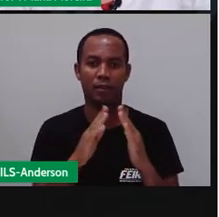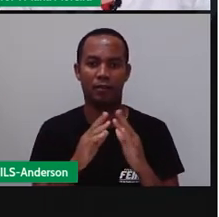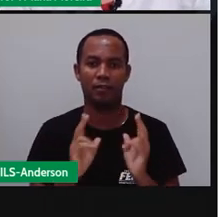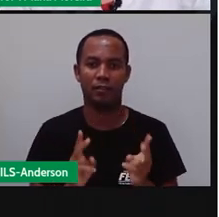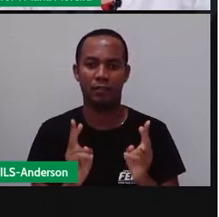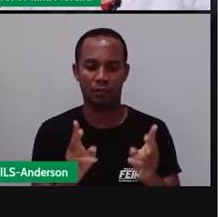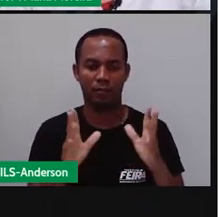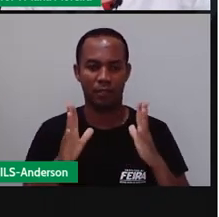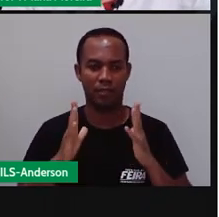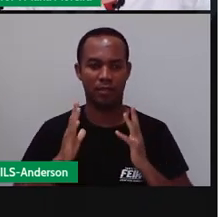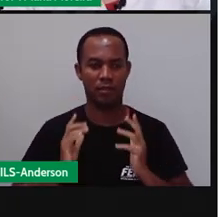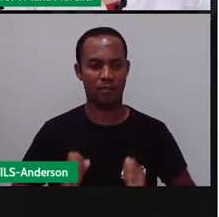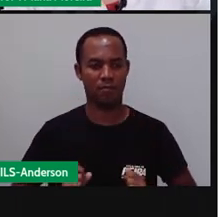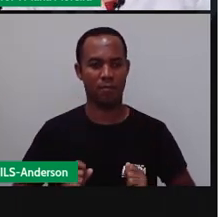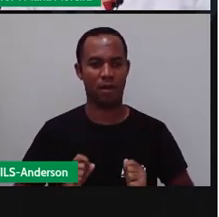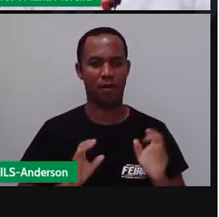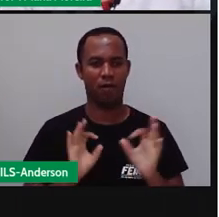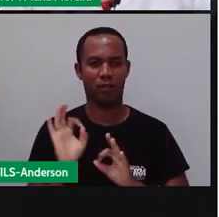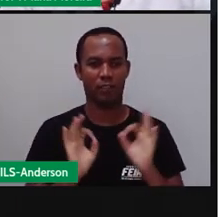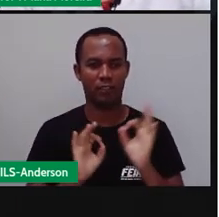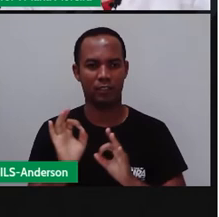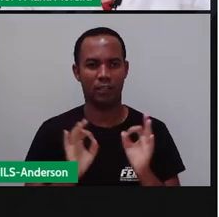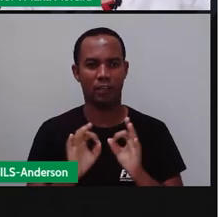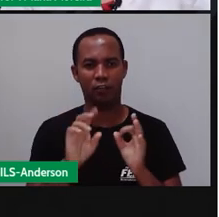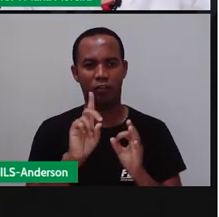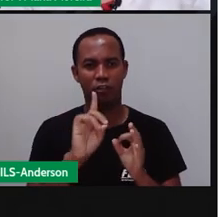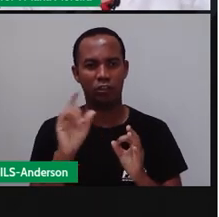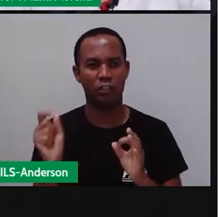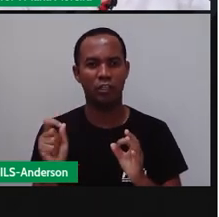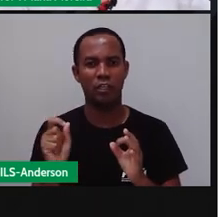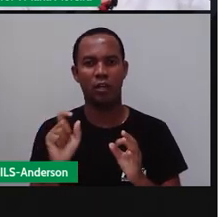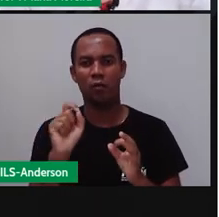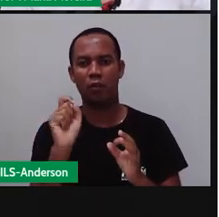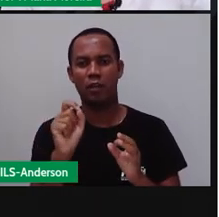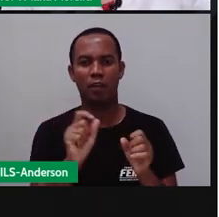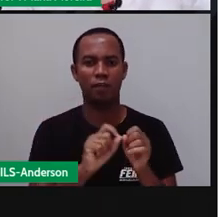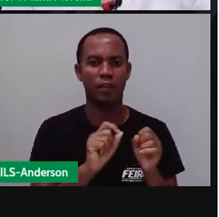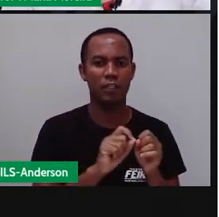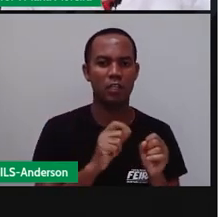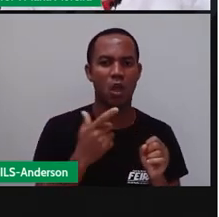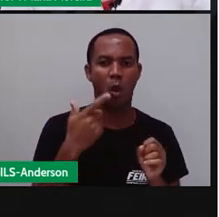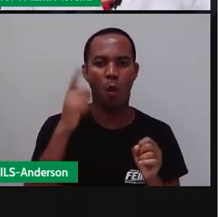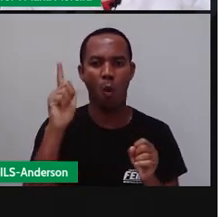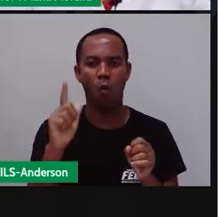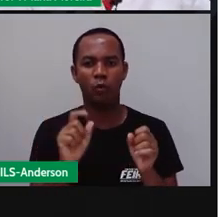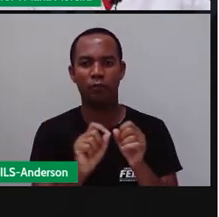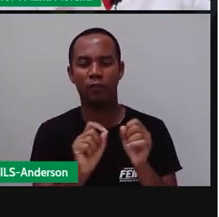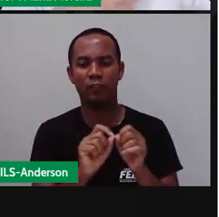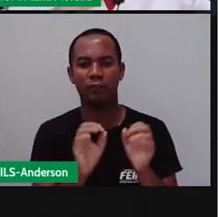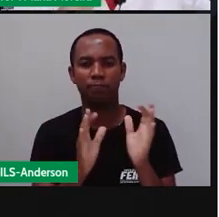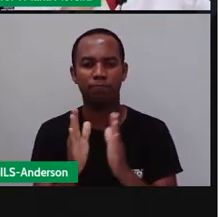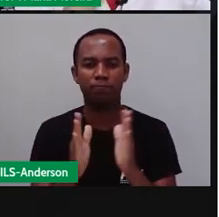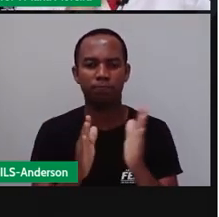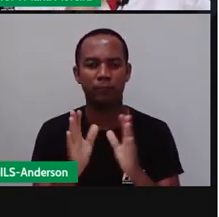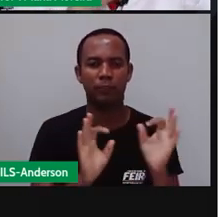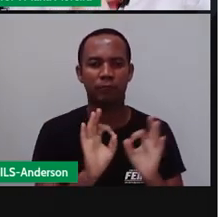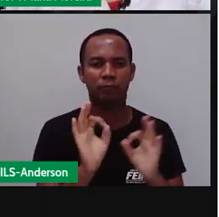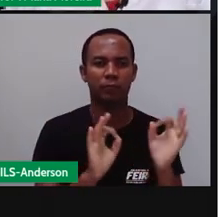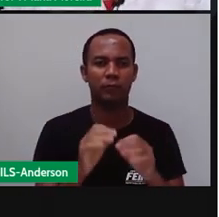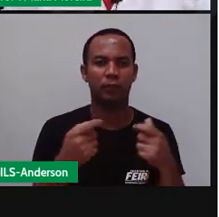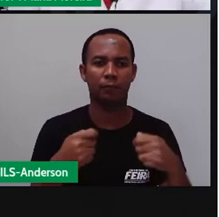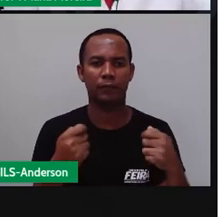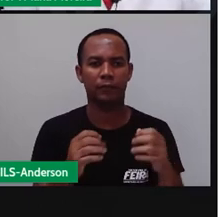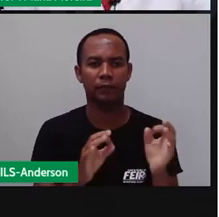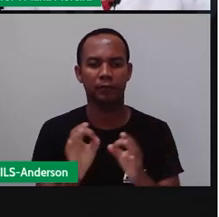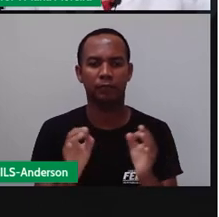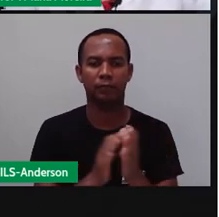e organizada. Então, eu divido, olha, tal dia eu vou fazer isso, tal dia eu vou fazer aquilo, né? E aí, separa, inclusive, fica preso na